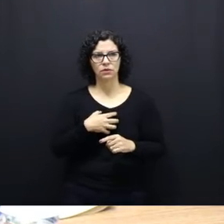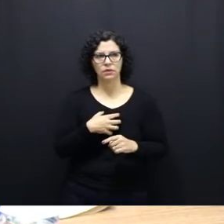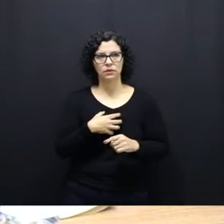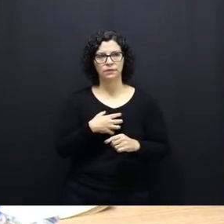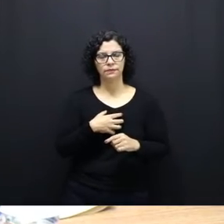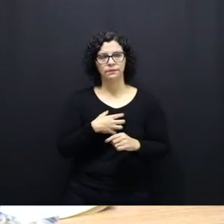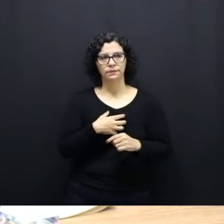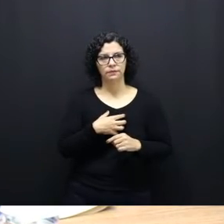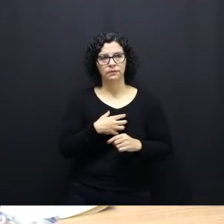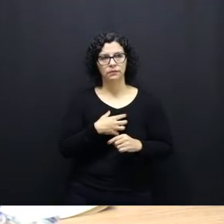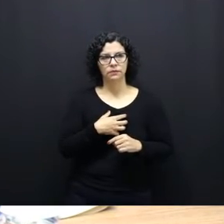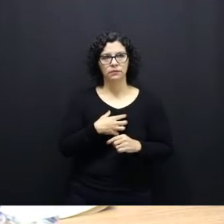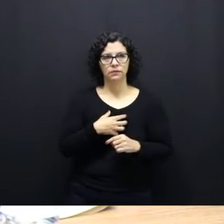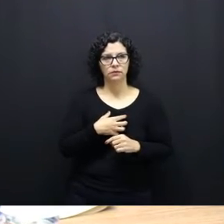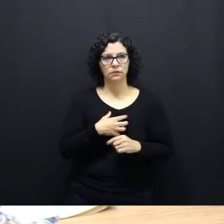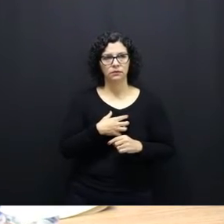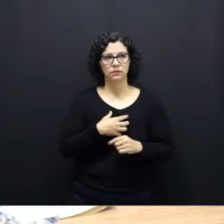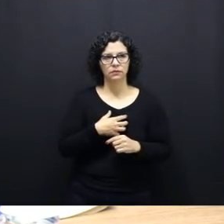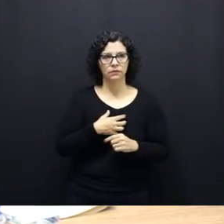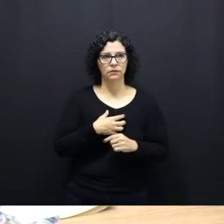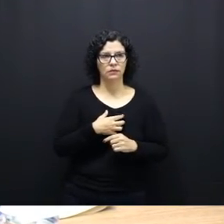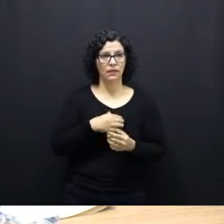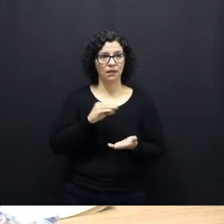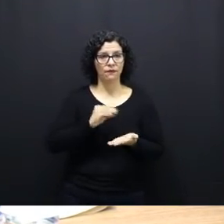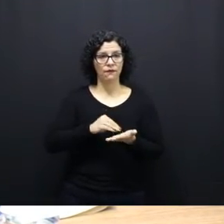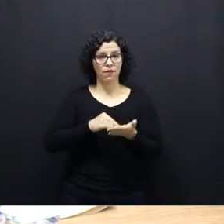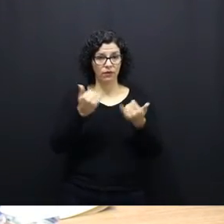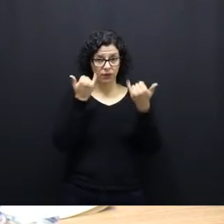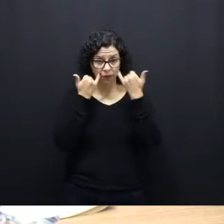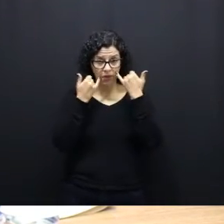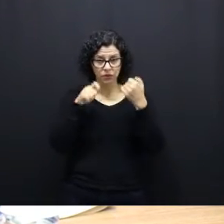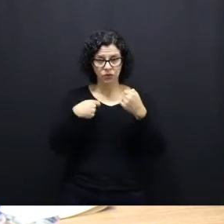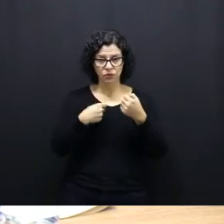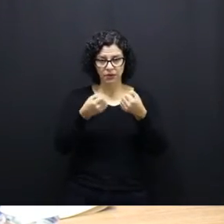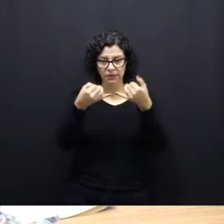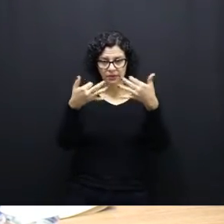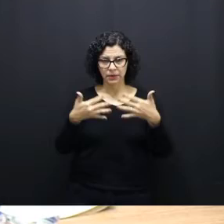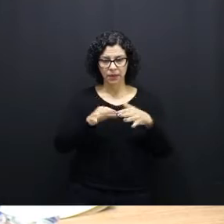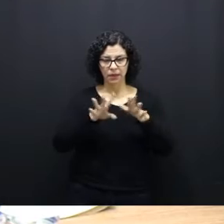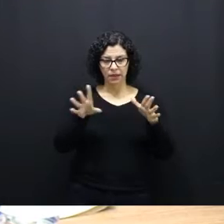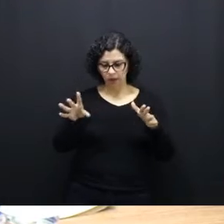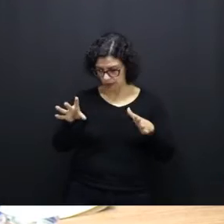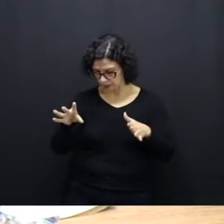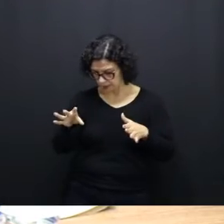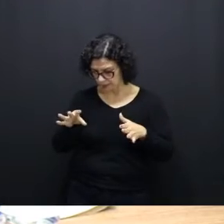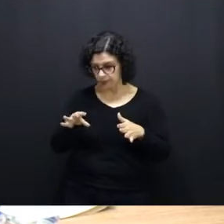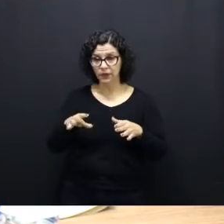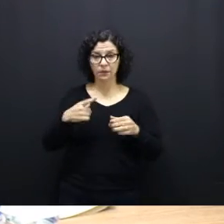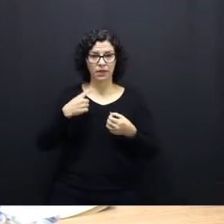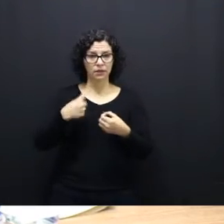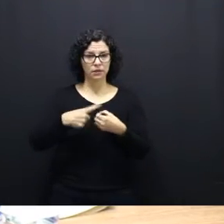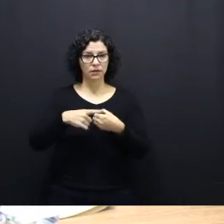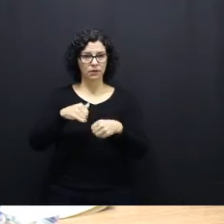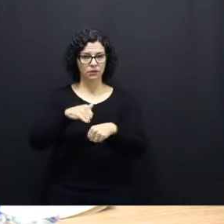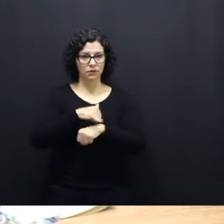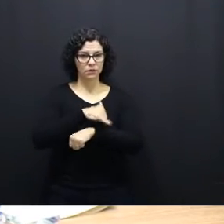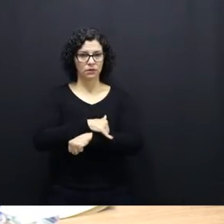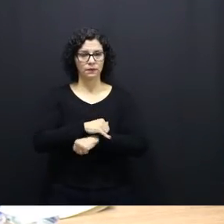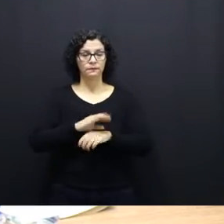de Eu senti falta de informações mais claras para o nosso município